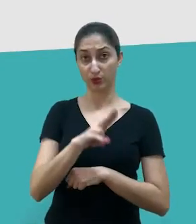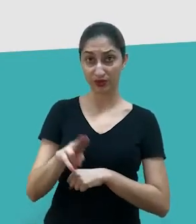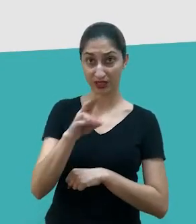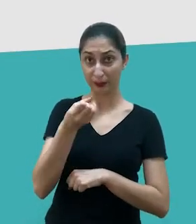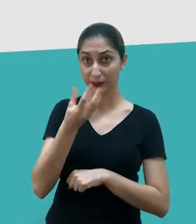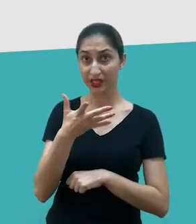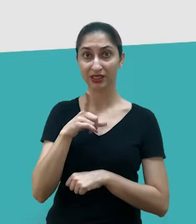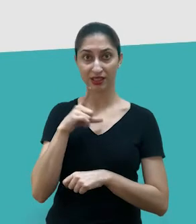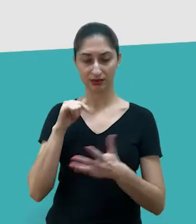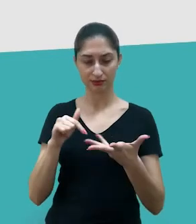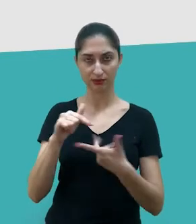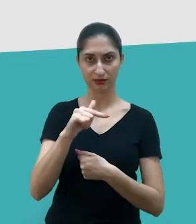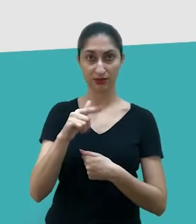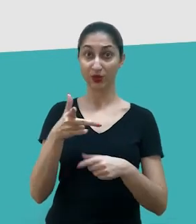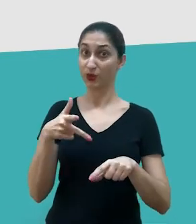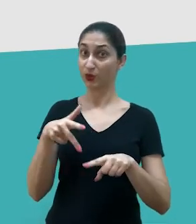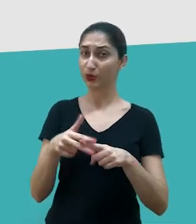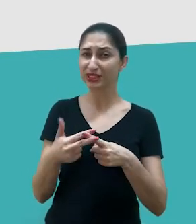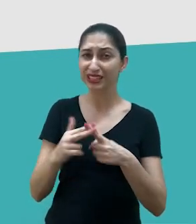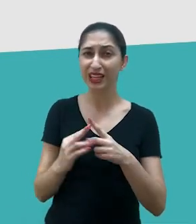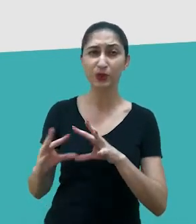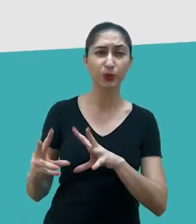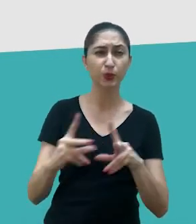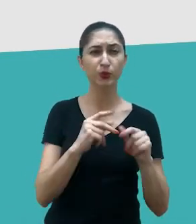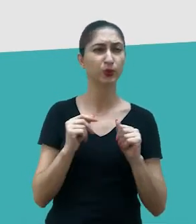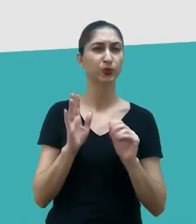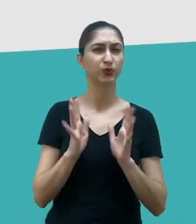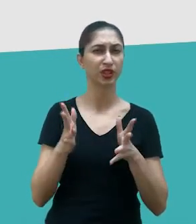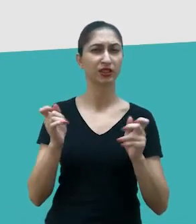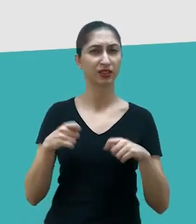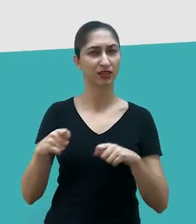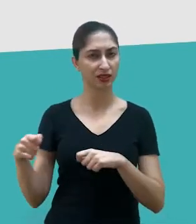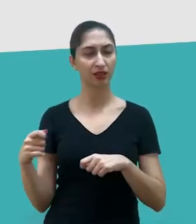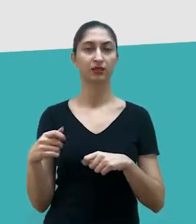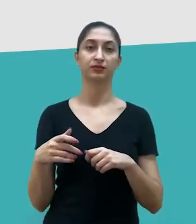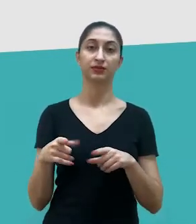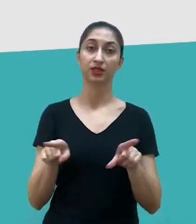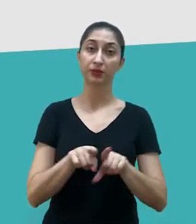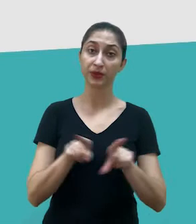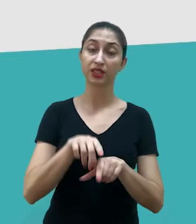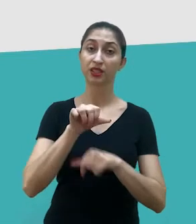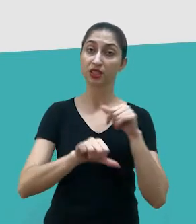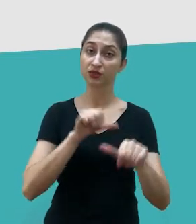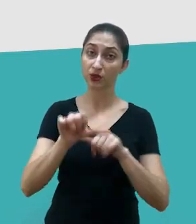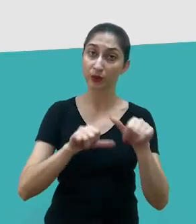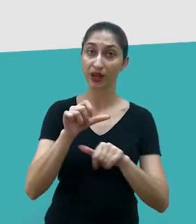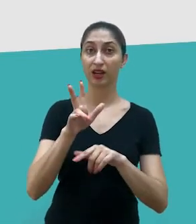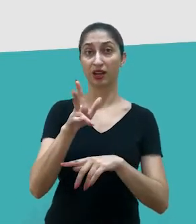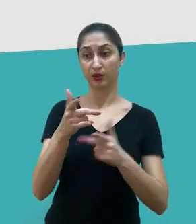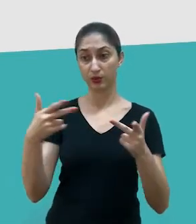tem, consertar tudo que for possível, transformar o usado